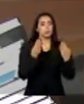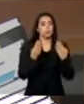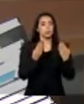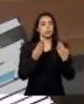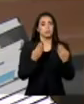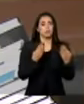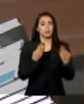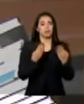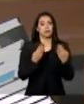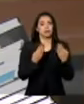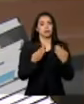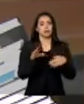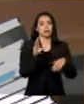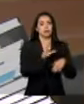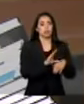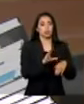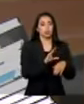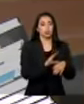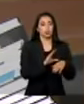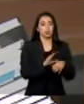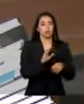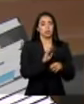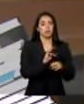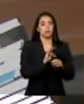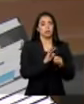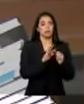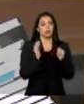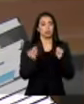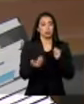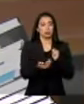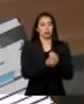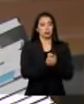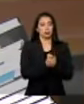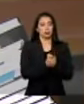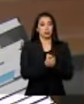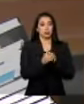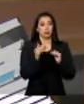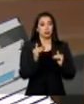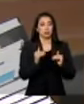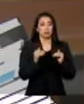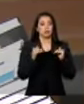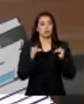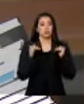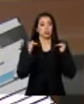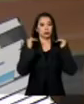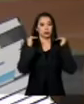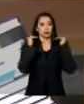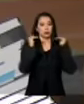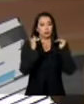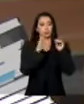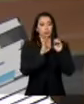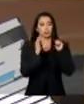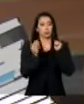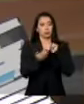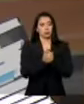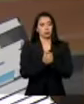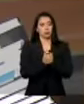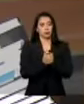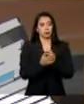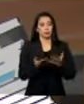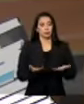constitucionais exercidas pelo Supremo e pelo Superior Tribunal de Justiça,